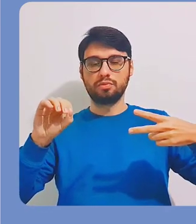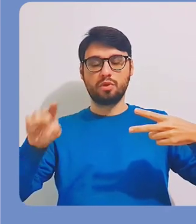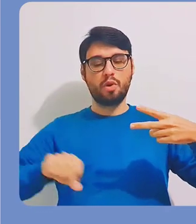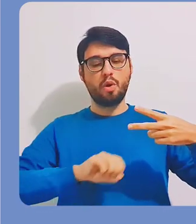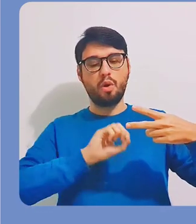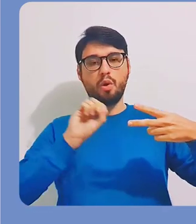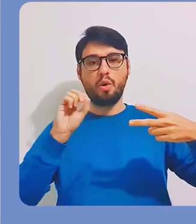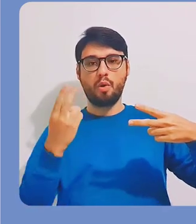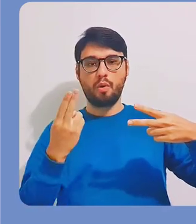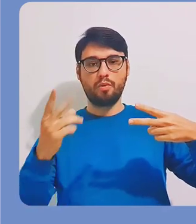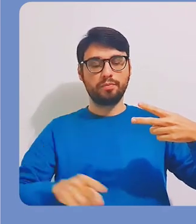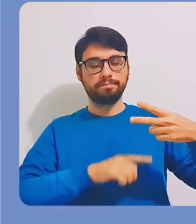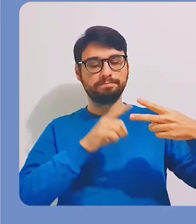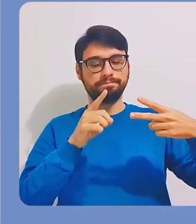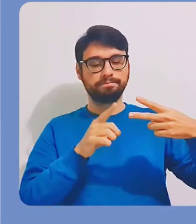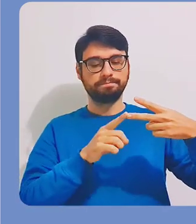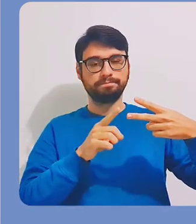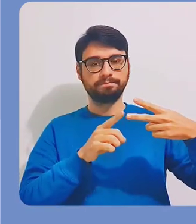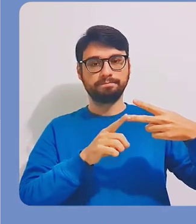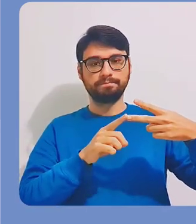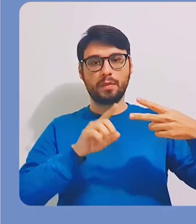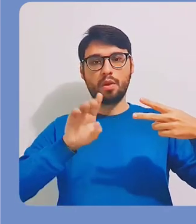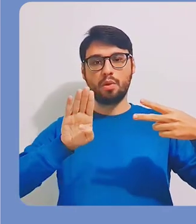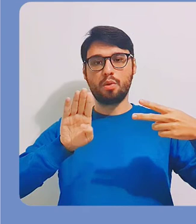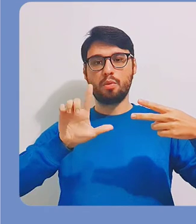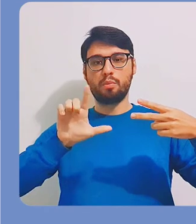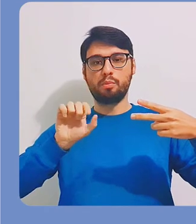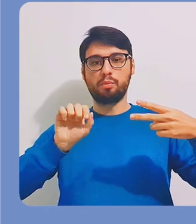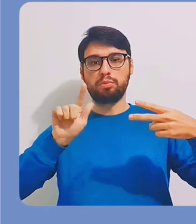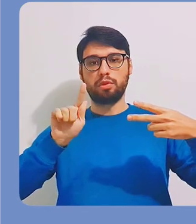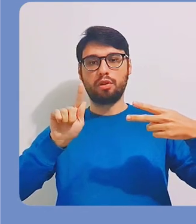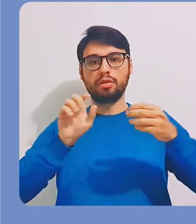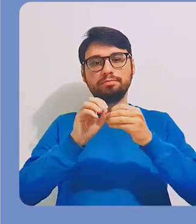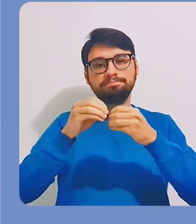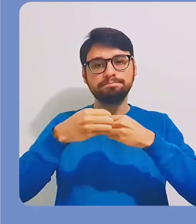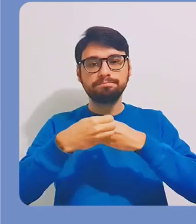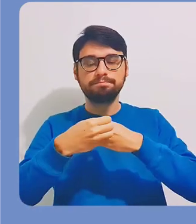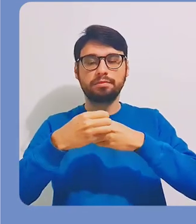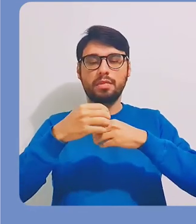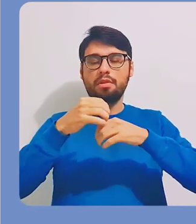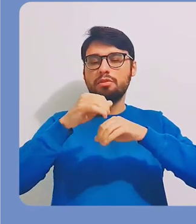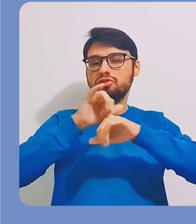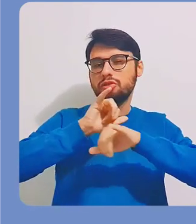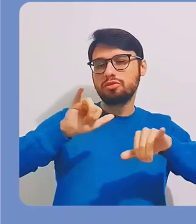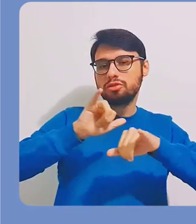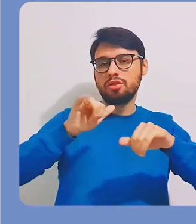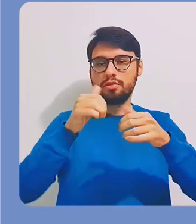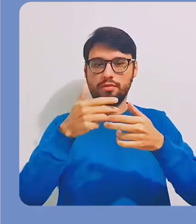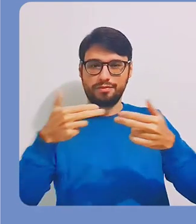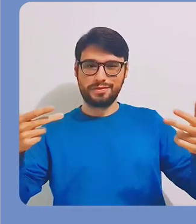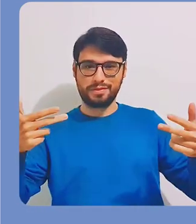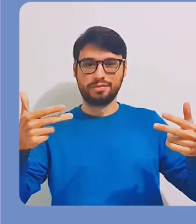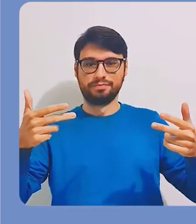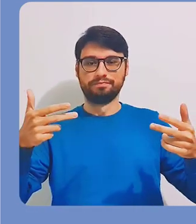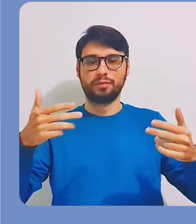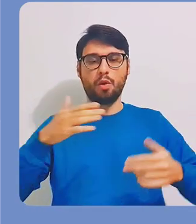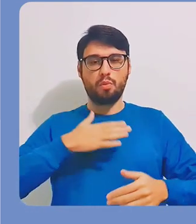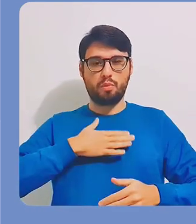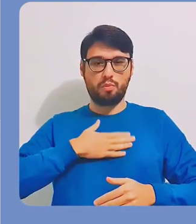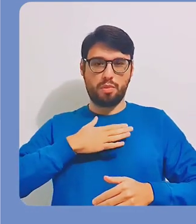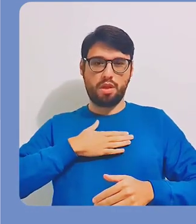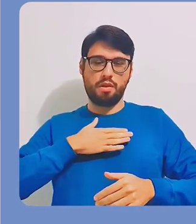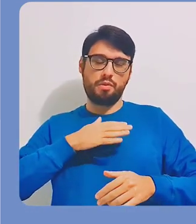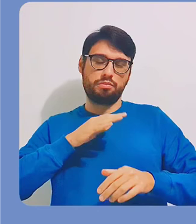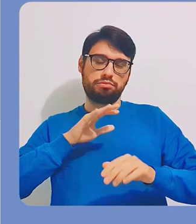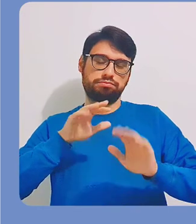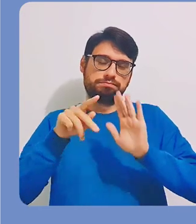eu posso criar um site de notícias, no estilo blog. Neste caso aqui, como o nosso site de exemplo é um site de um